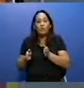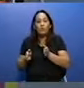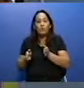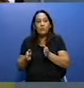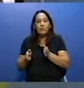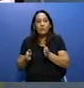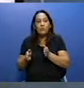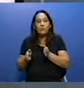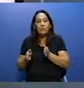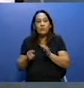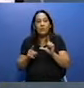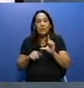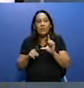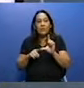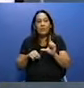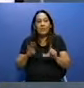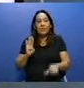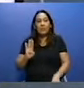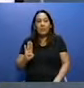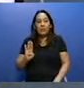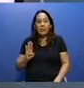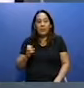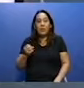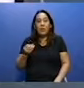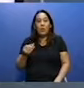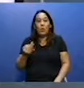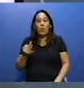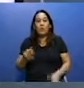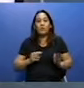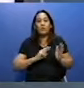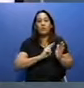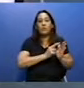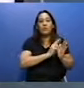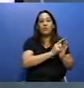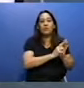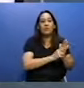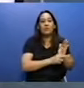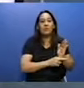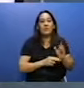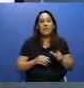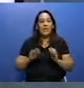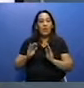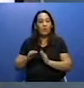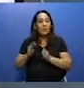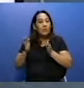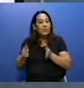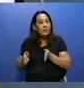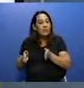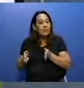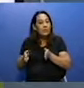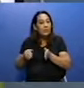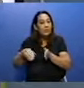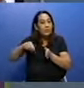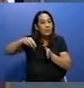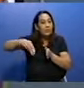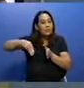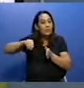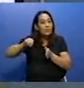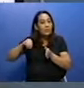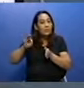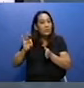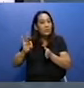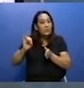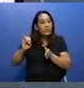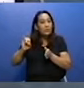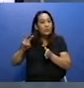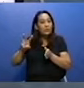só a pergunta da letra B. Quantos elementos tem um motivo? Então eu só vou